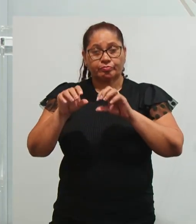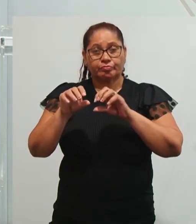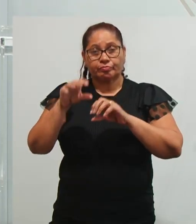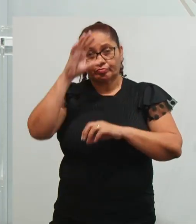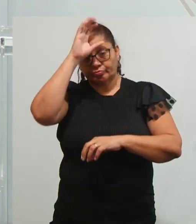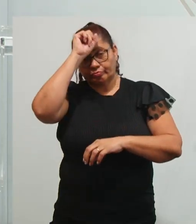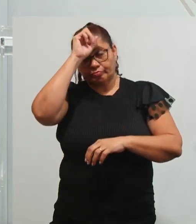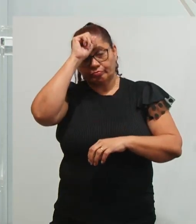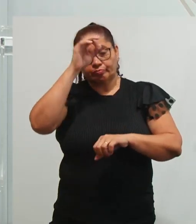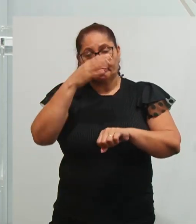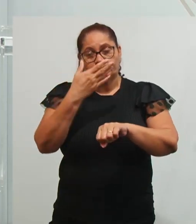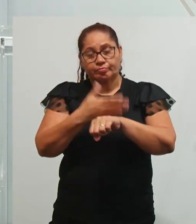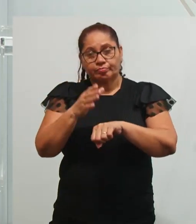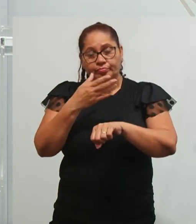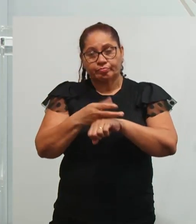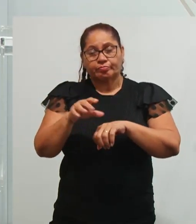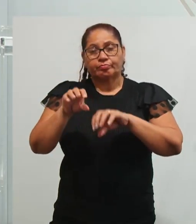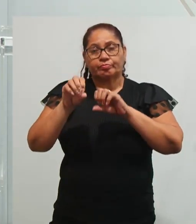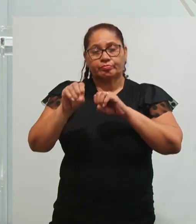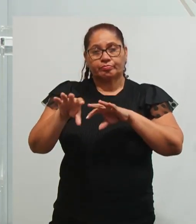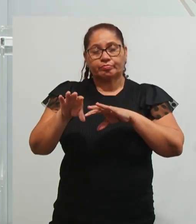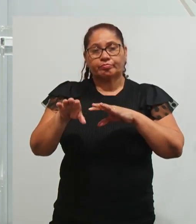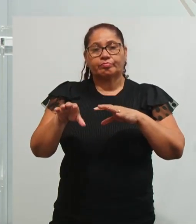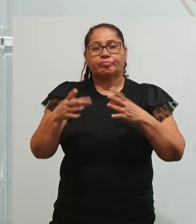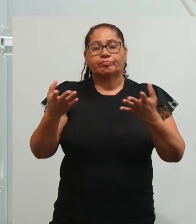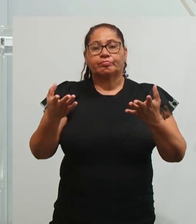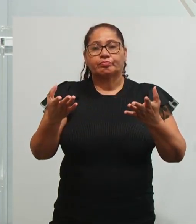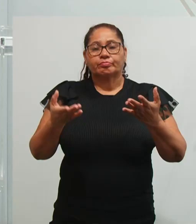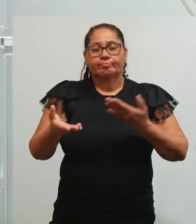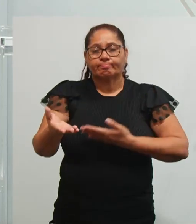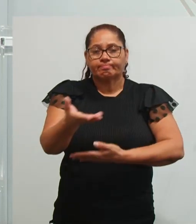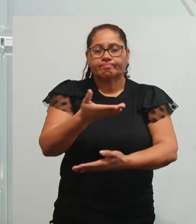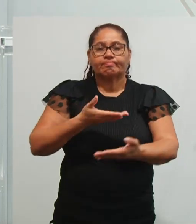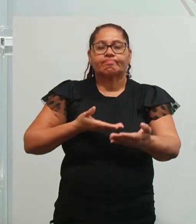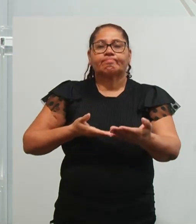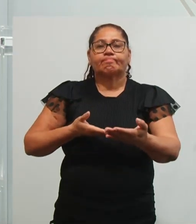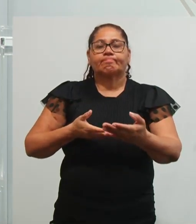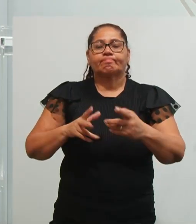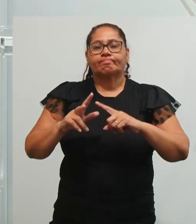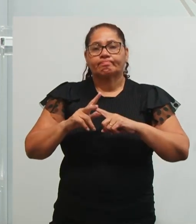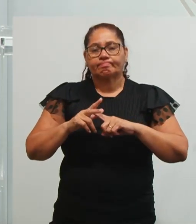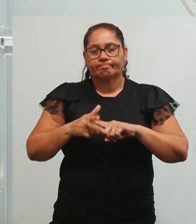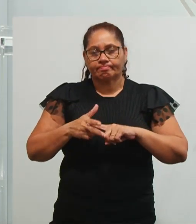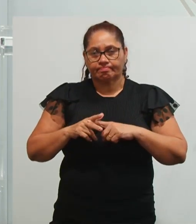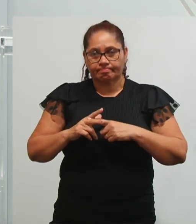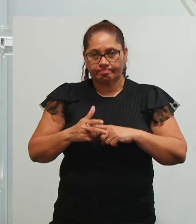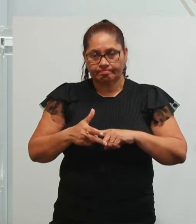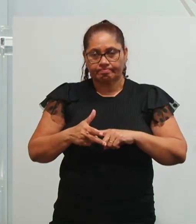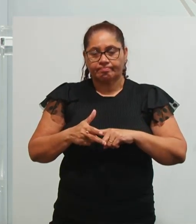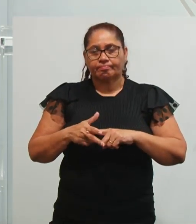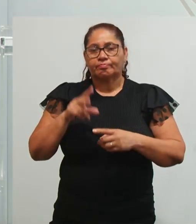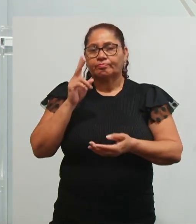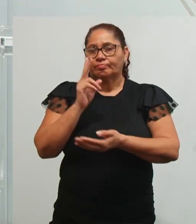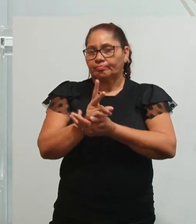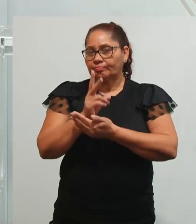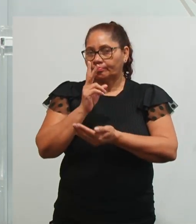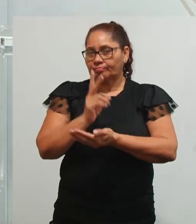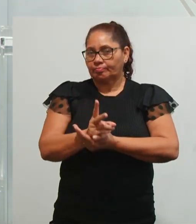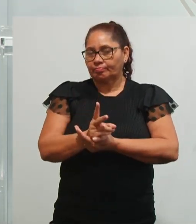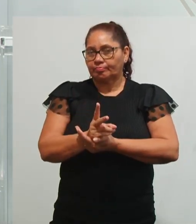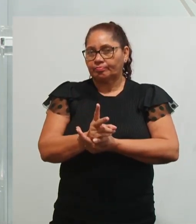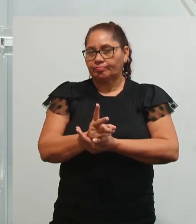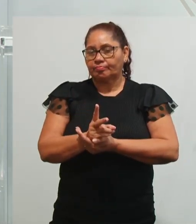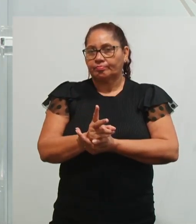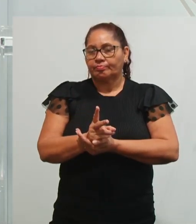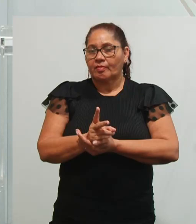de prática educativa, enquanto intervenção, enquanto regulação, porque ela é um contínuo. E para a gente